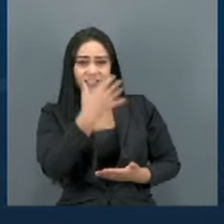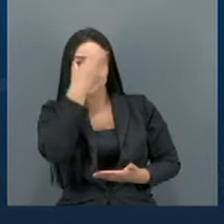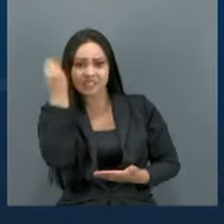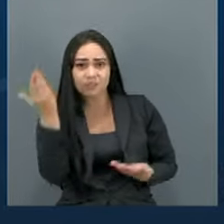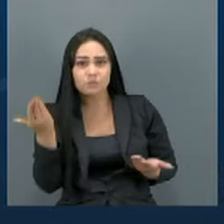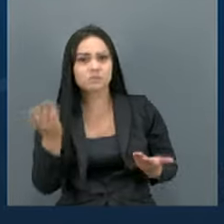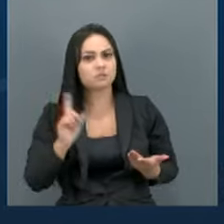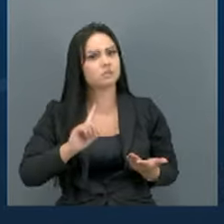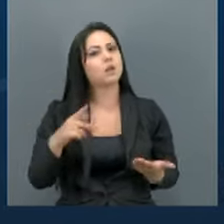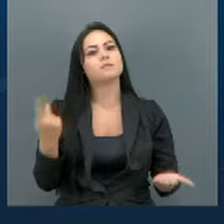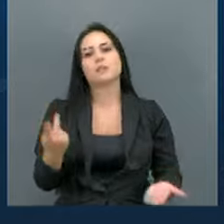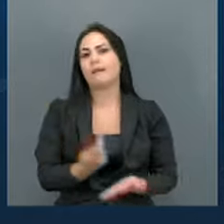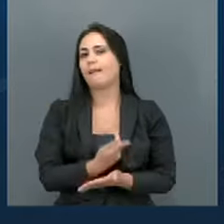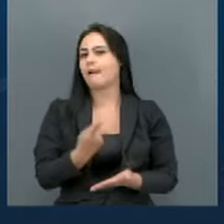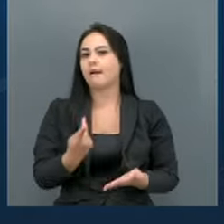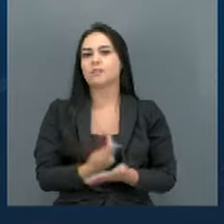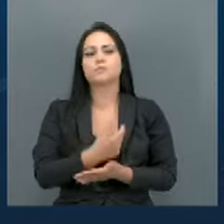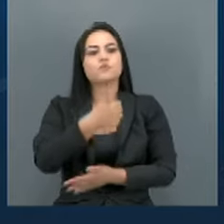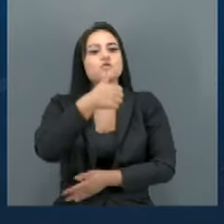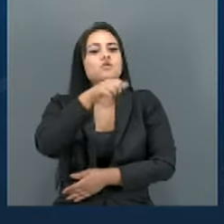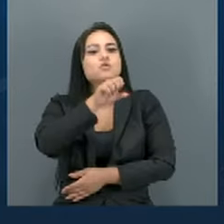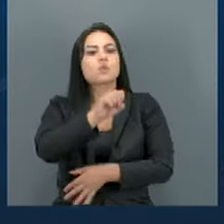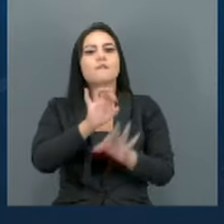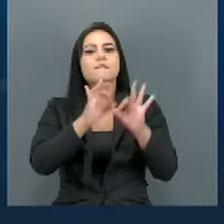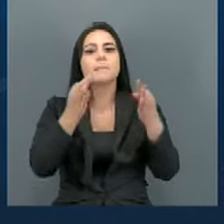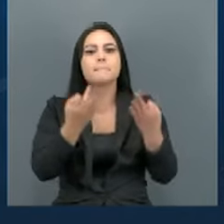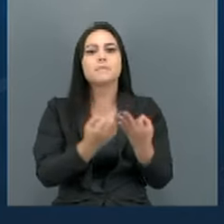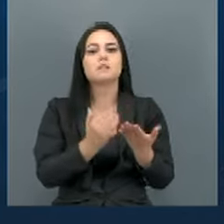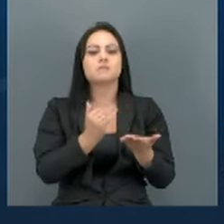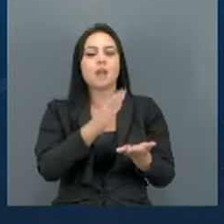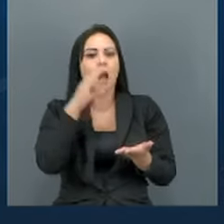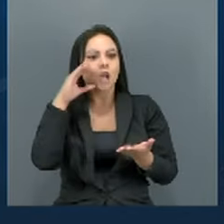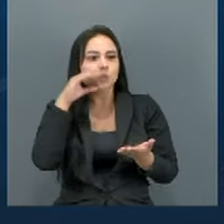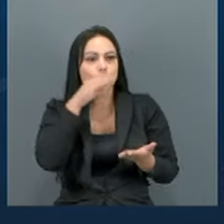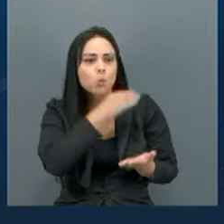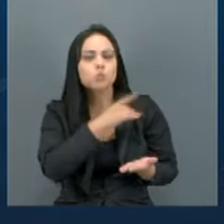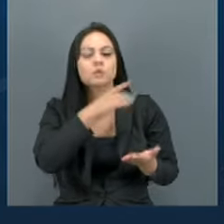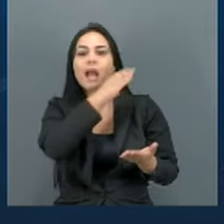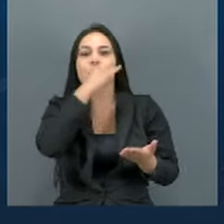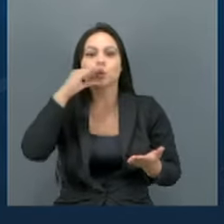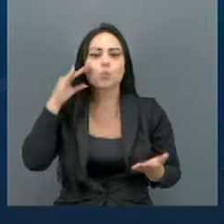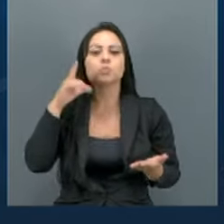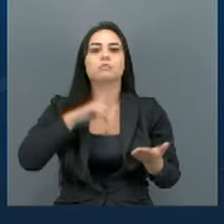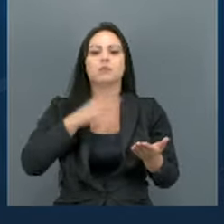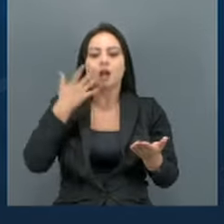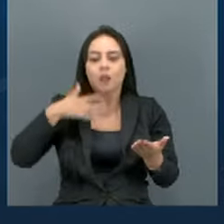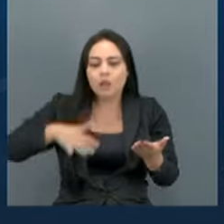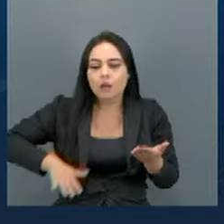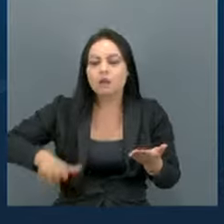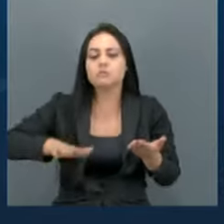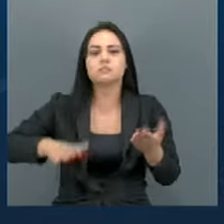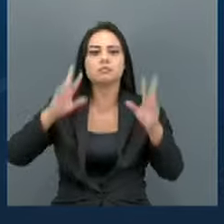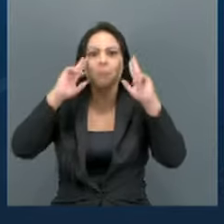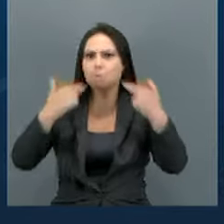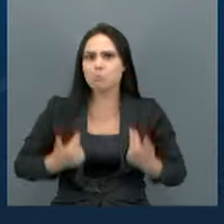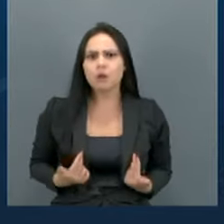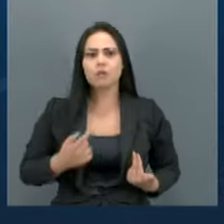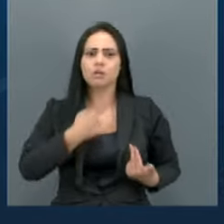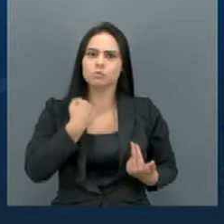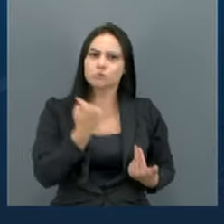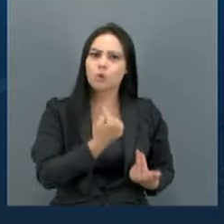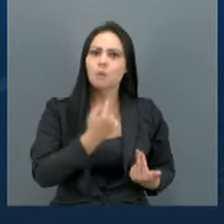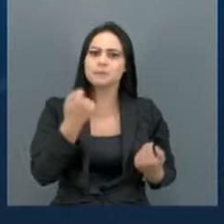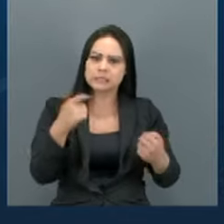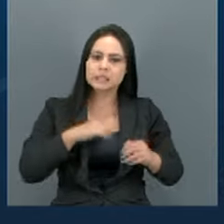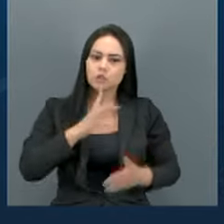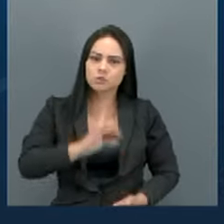errado. São 18 famílias, tem adulto, tem criança, tem idoso. Somos ser humano. Que nós também tem que ter